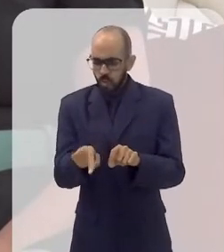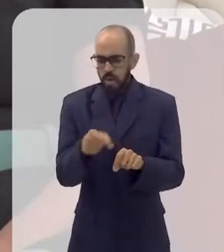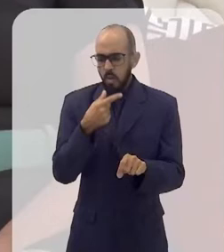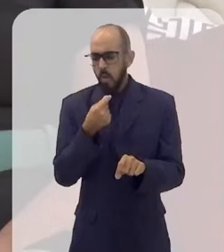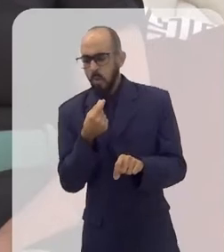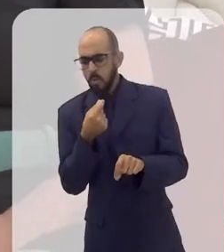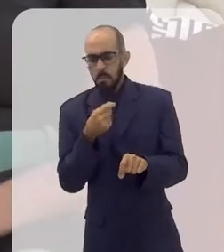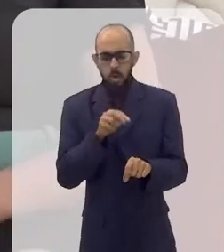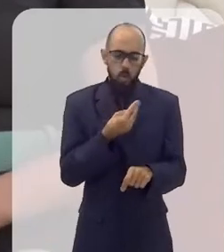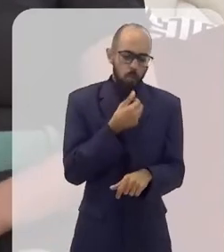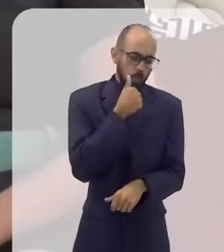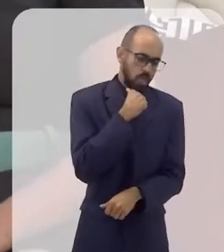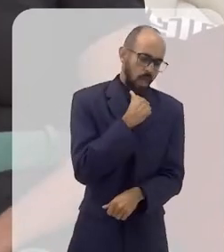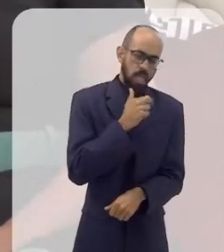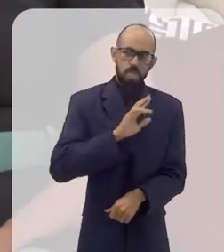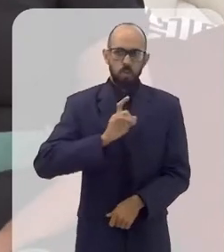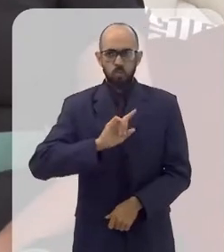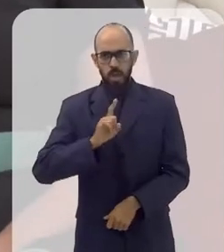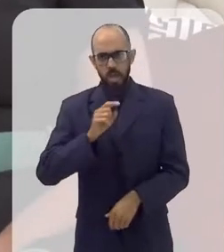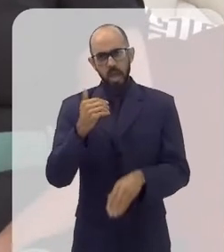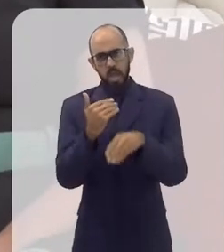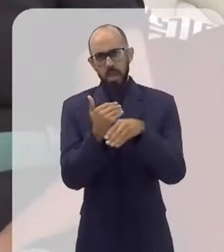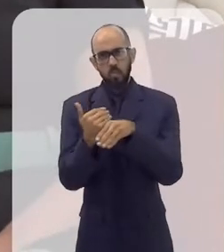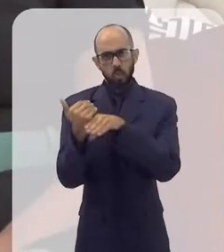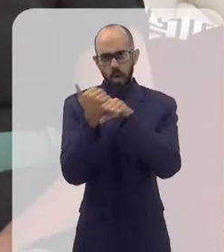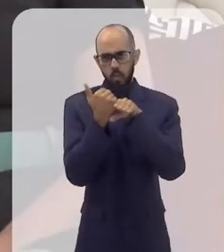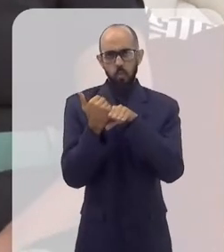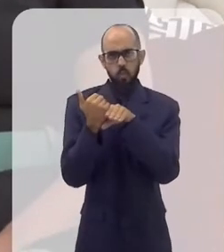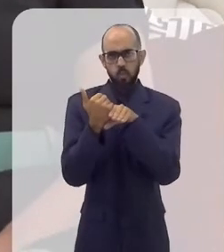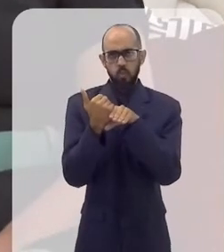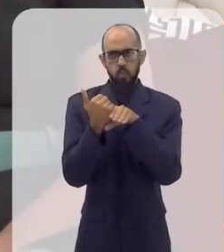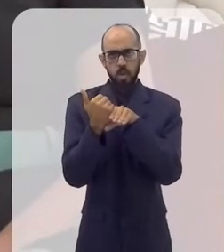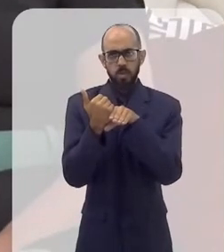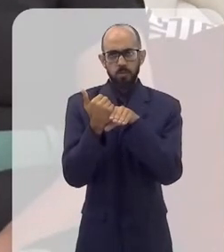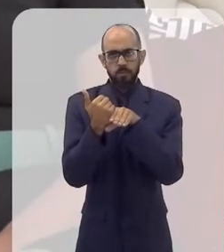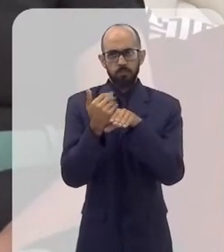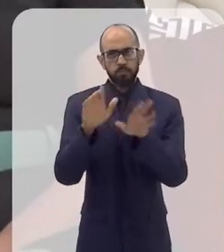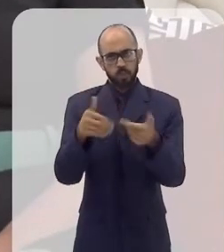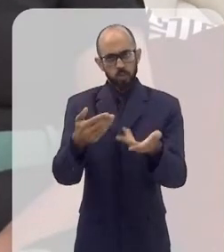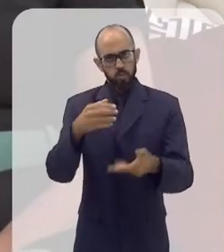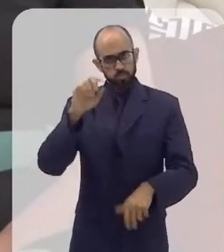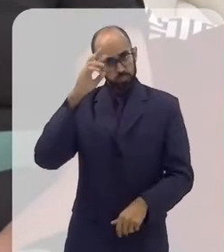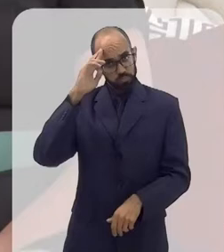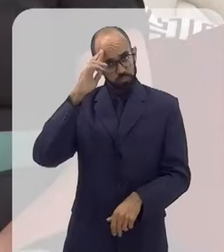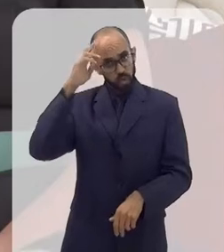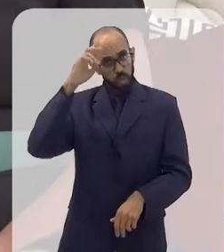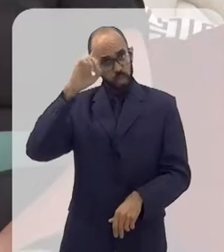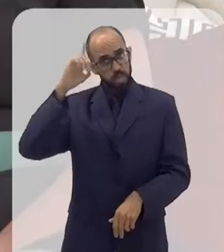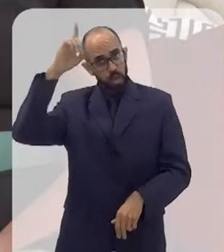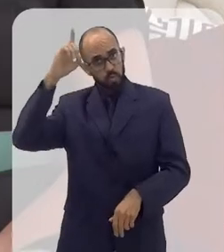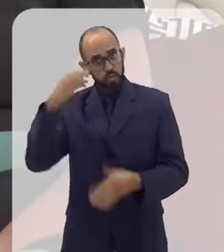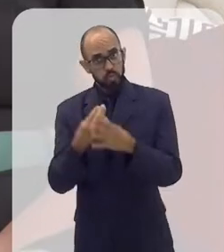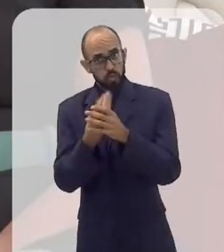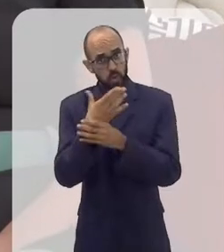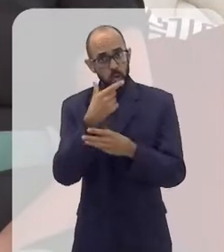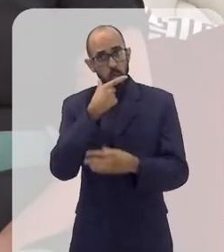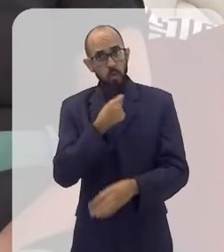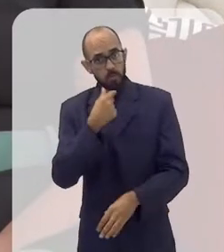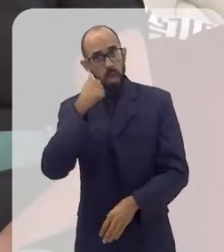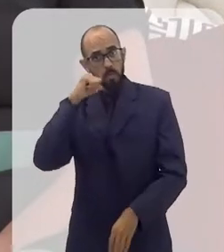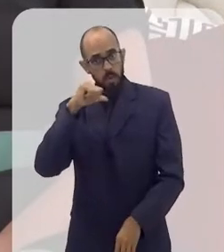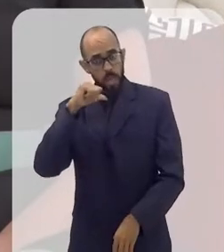do que as mulheres na igreja. Nós nos consideramos iguais. Né? O Senhor criou homem e mulher, acreditamos